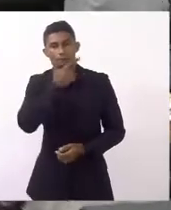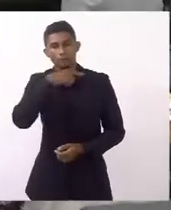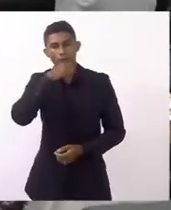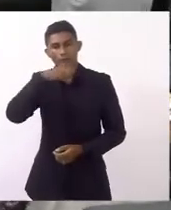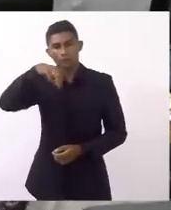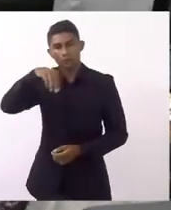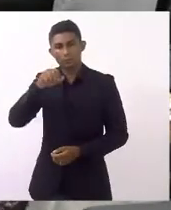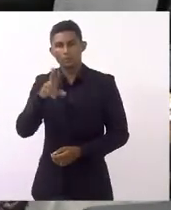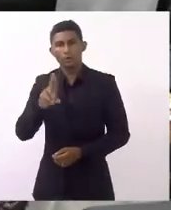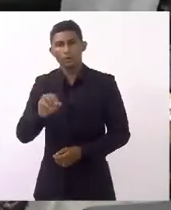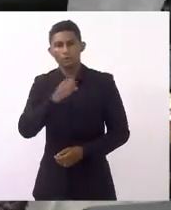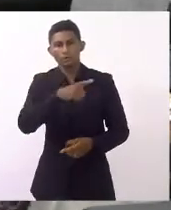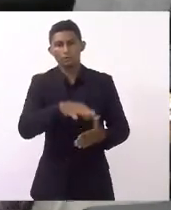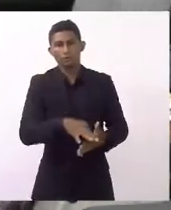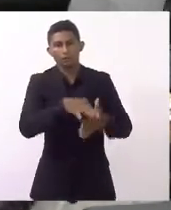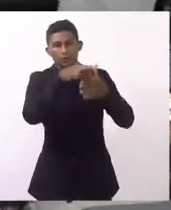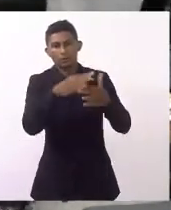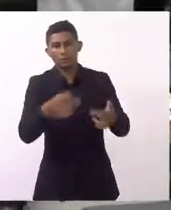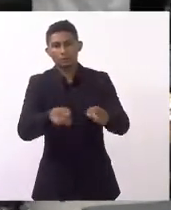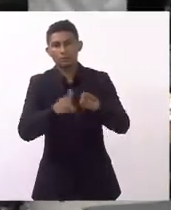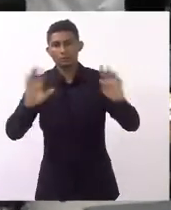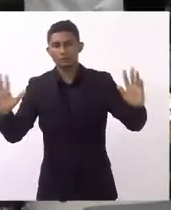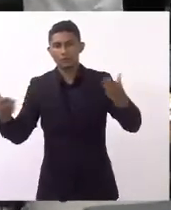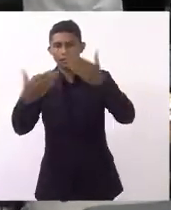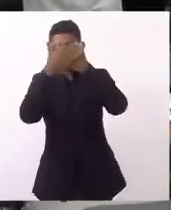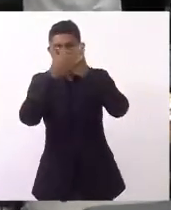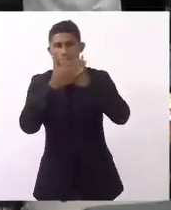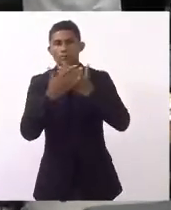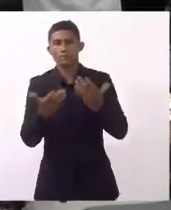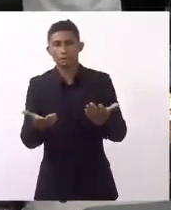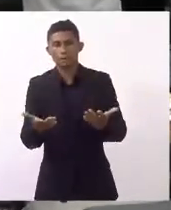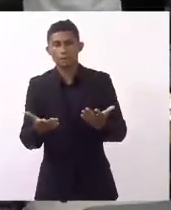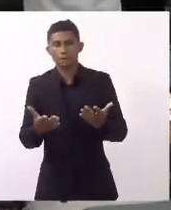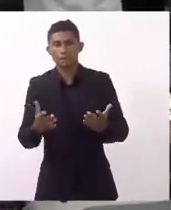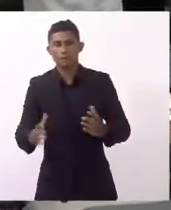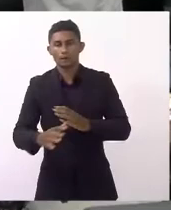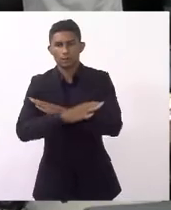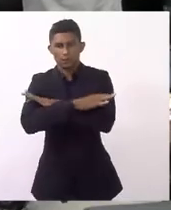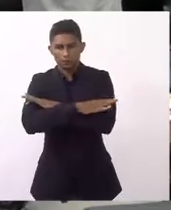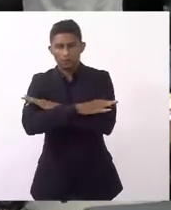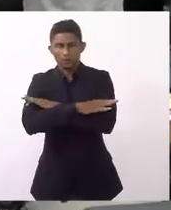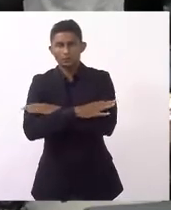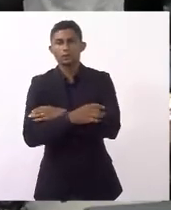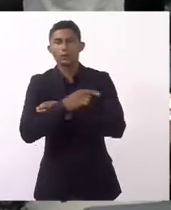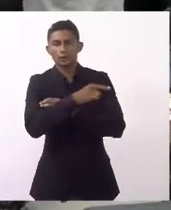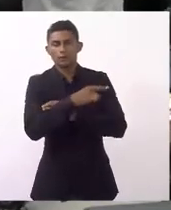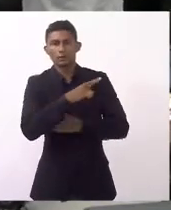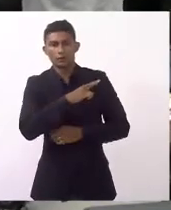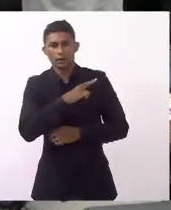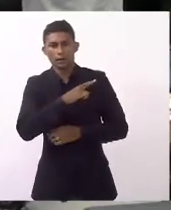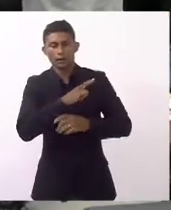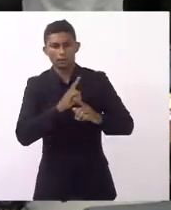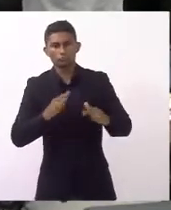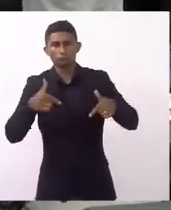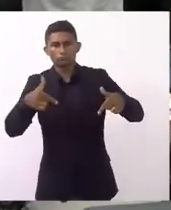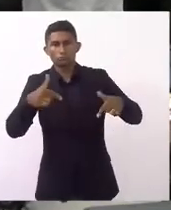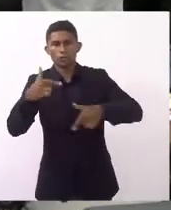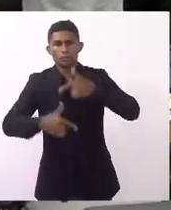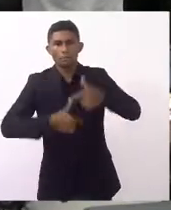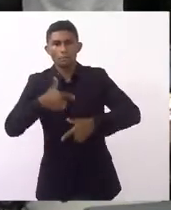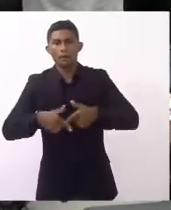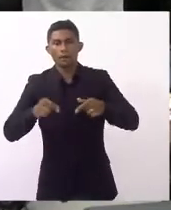Nunes além de líder e sacerdote do candomblé tem louca atuação profissional como